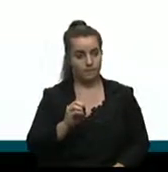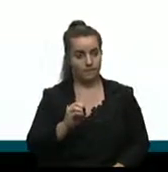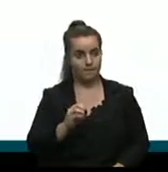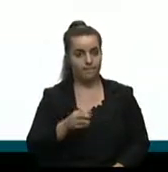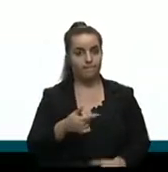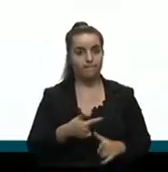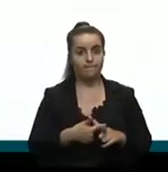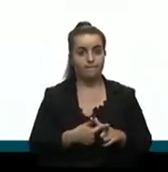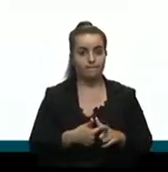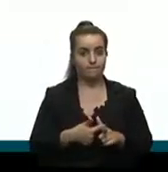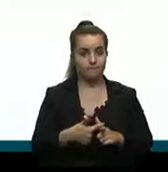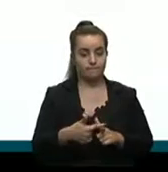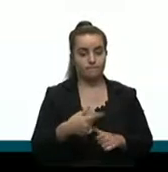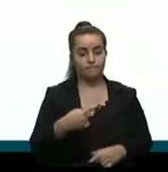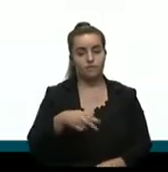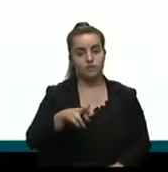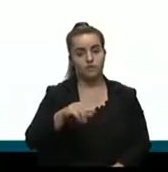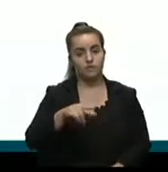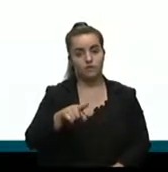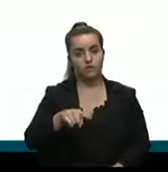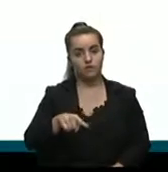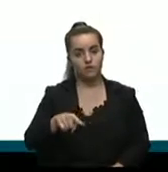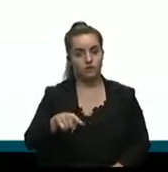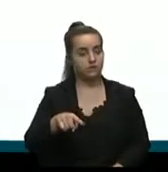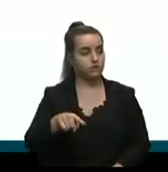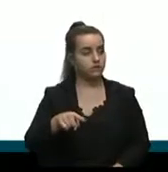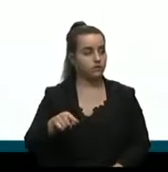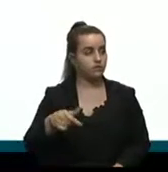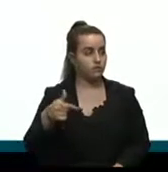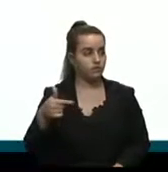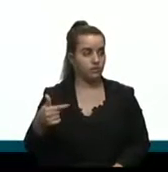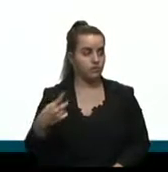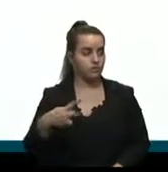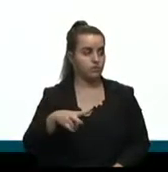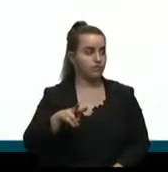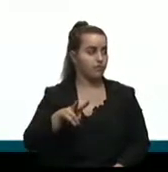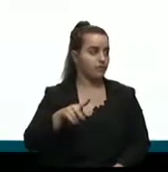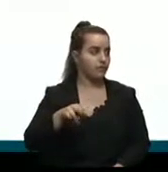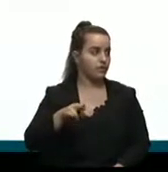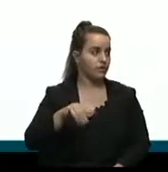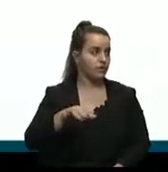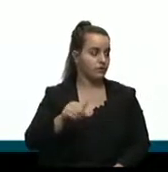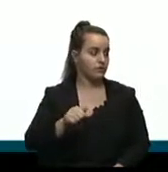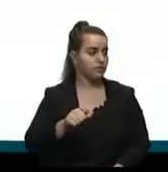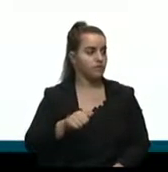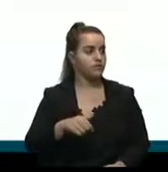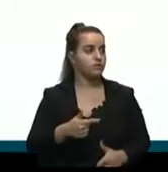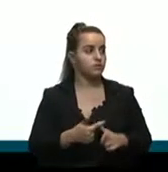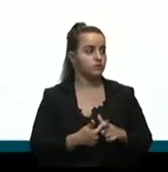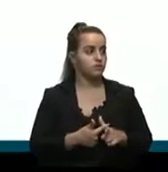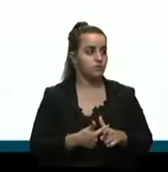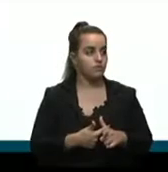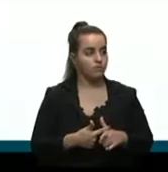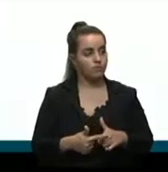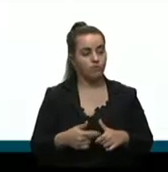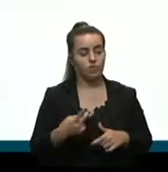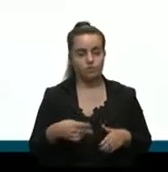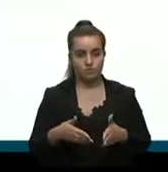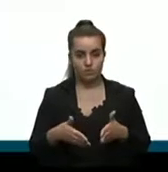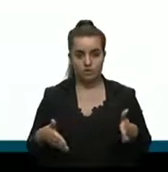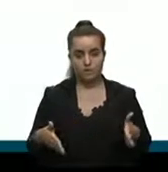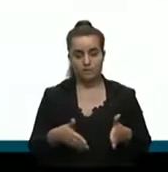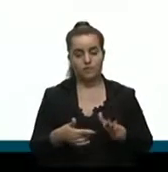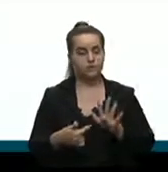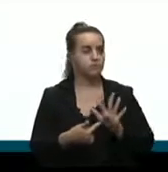isso dividido pela raiz quadrada da variância dividida pelo tamanho da